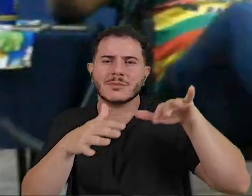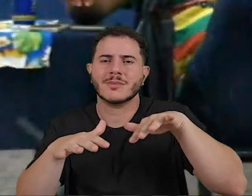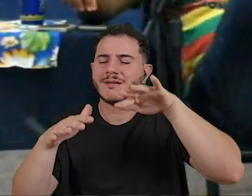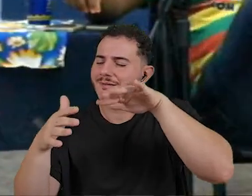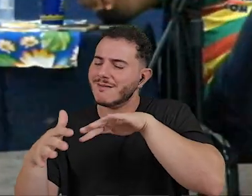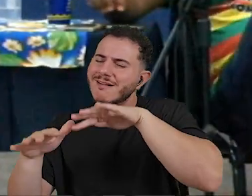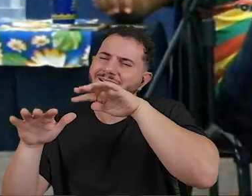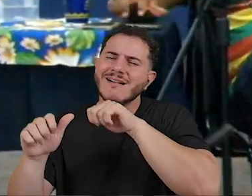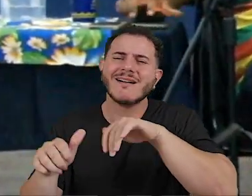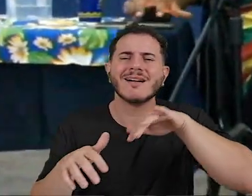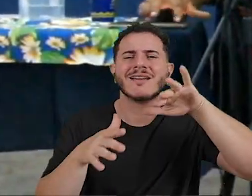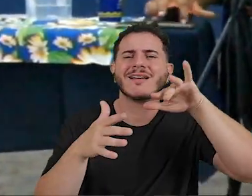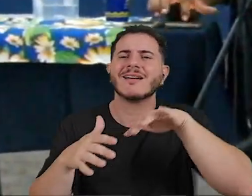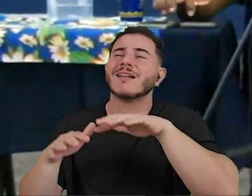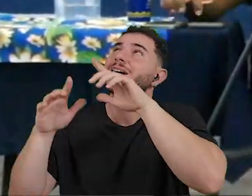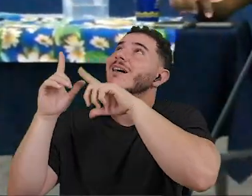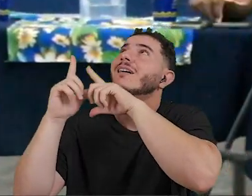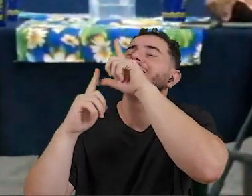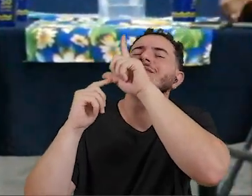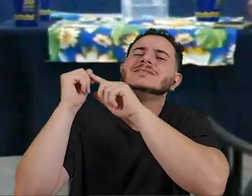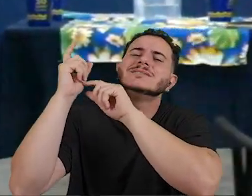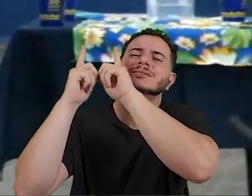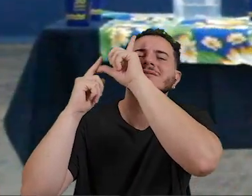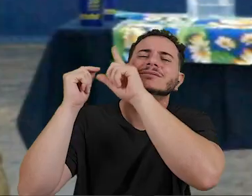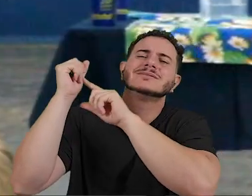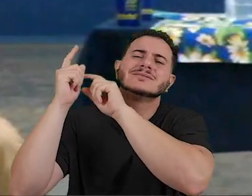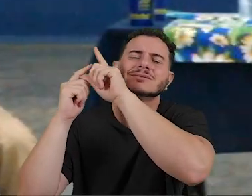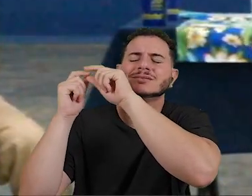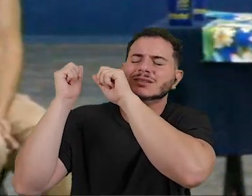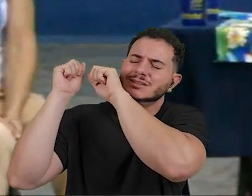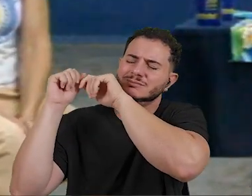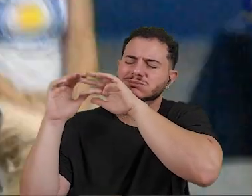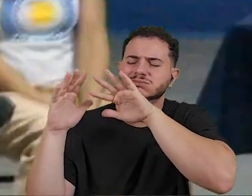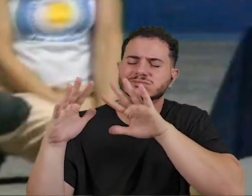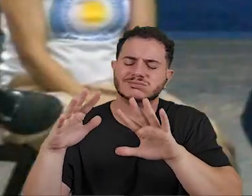estrela, clareia a terra. Vai.